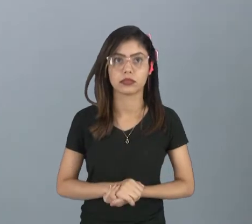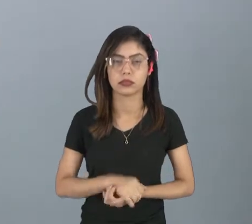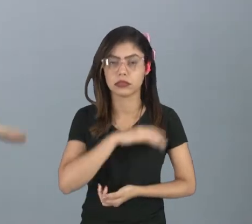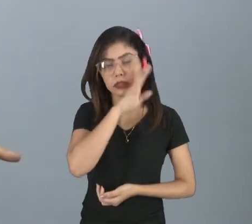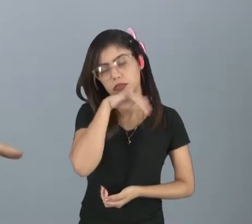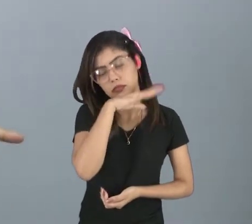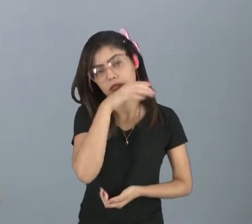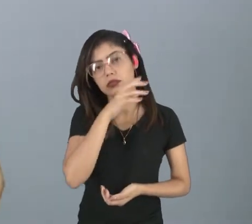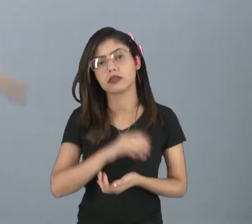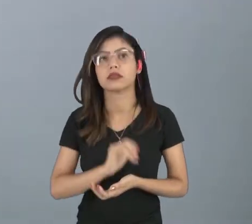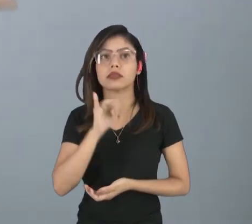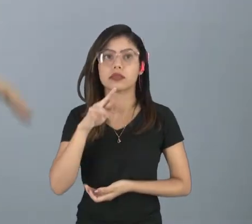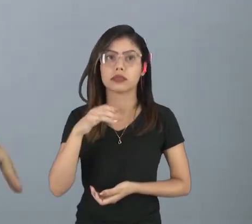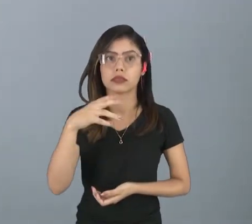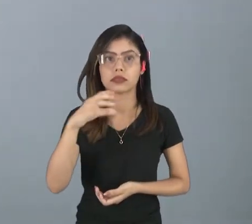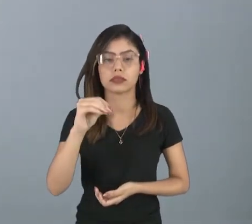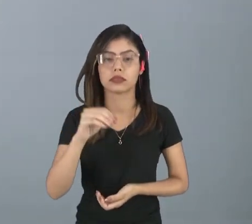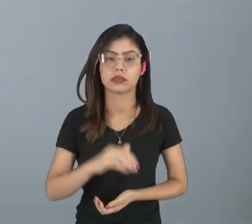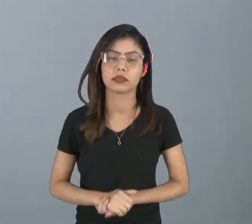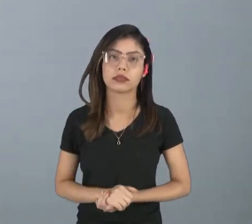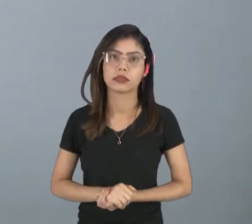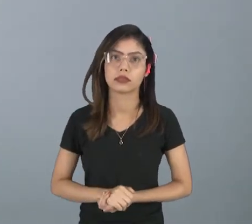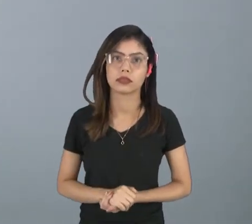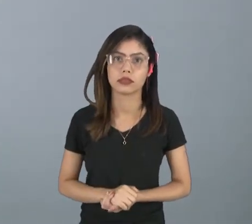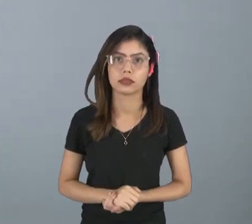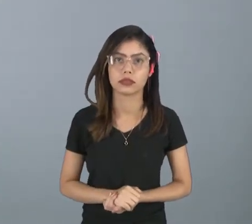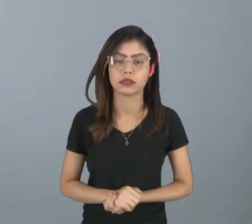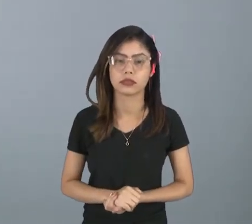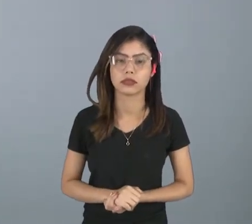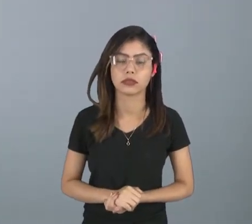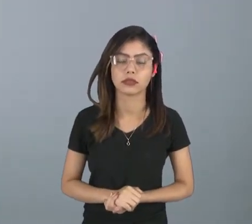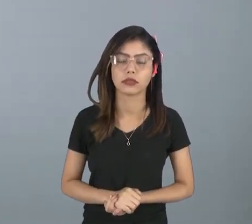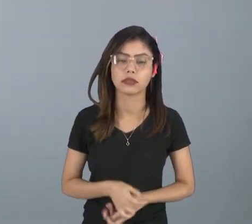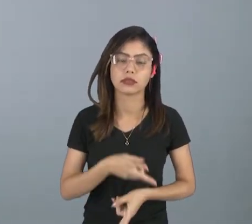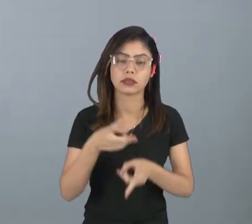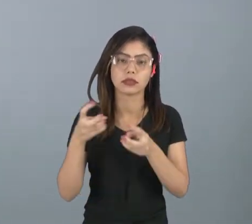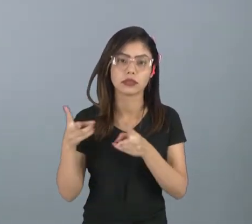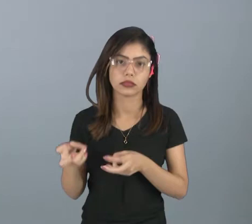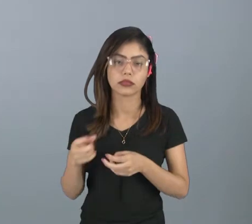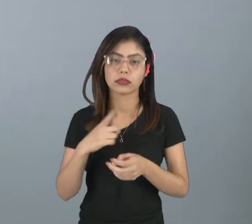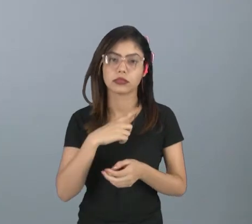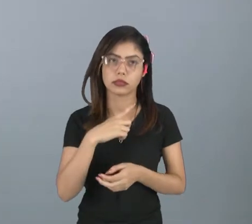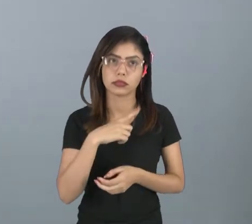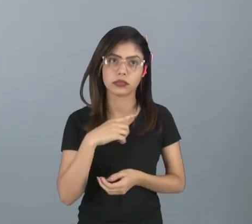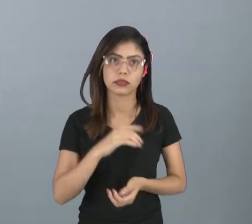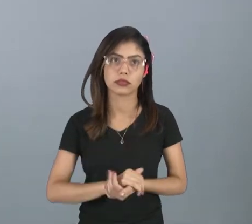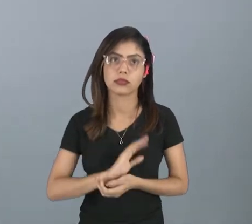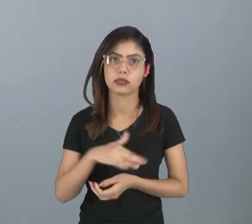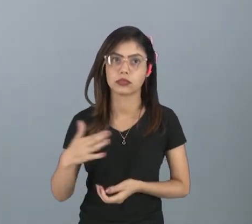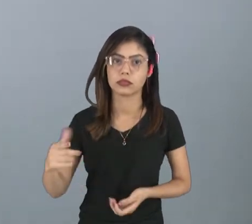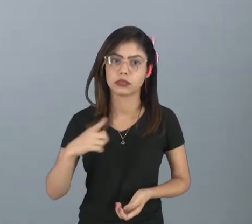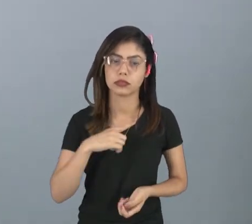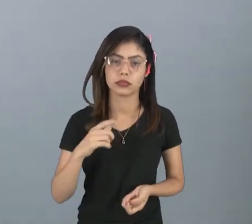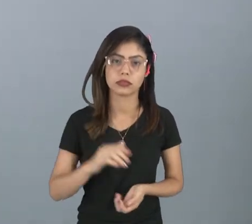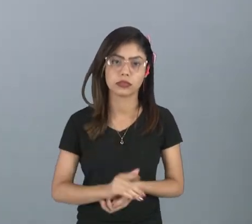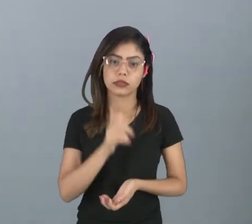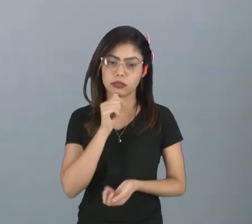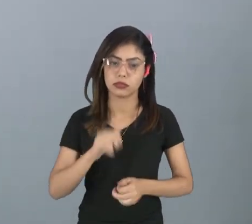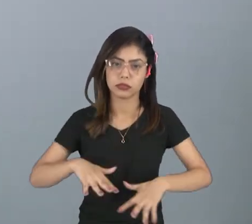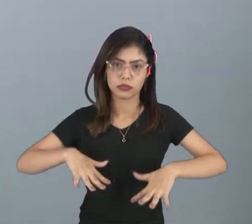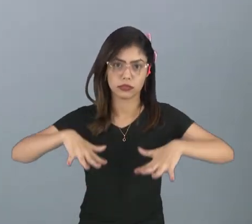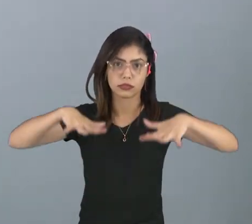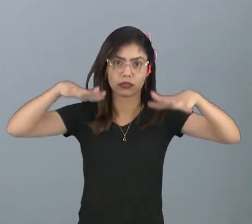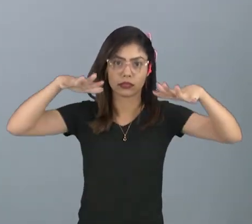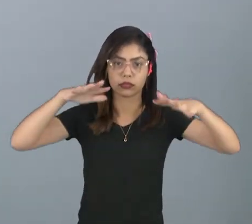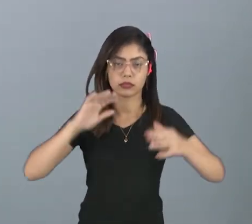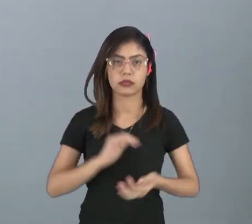aí na água contaminada pela urina de animais que estão infectados. E a gente observa muito isso quando ocorre, por exemplo, algumas